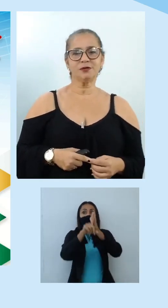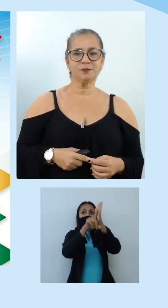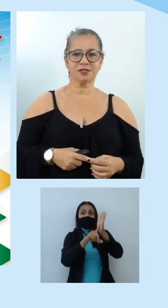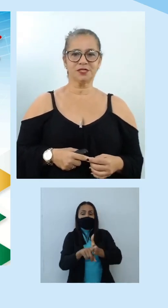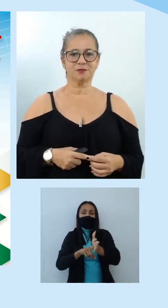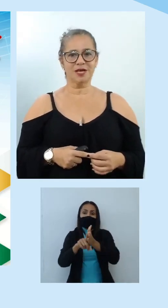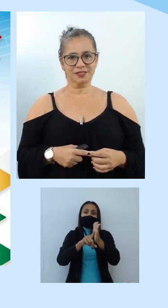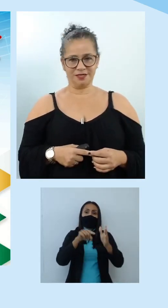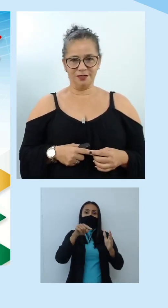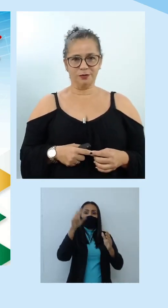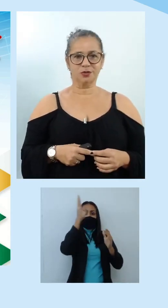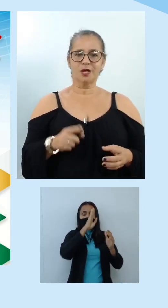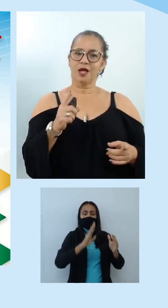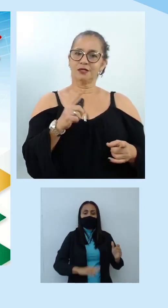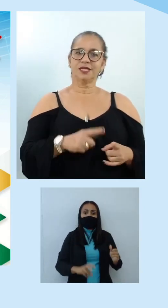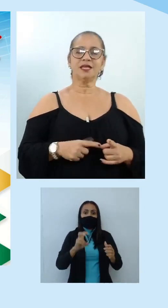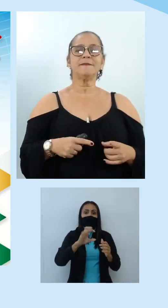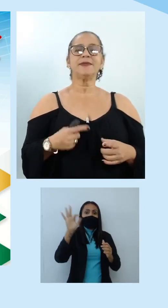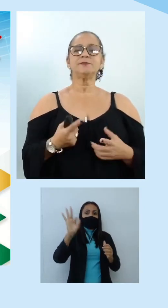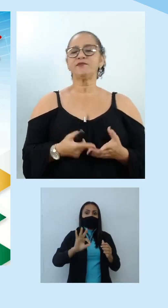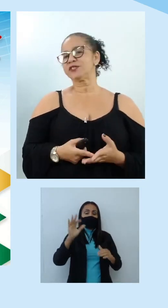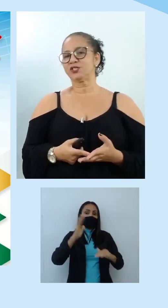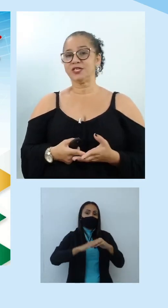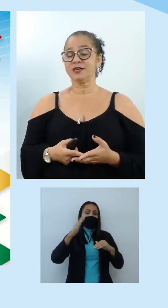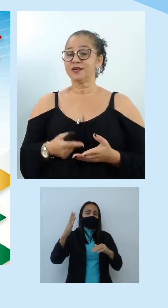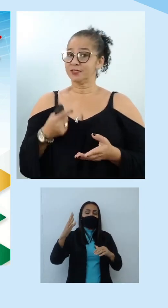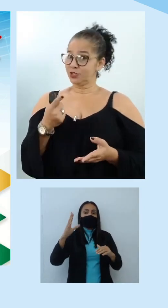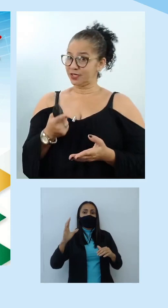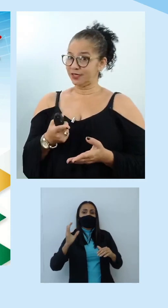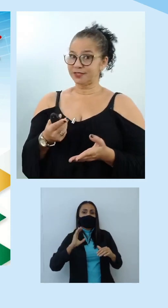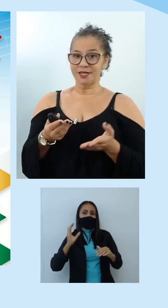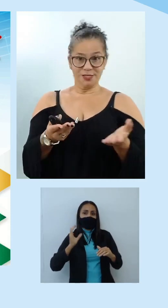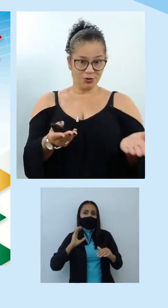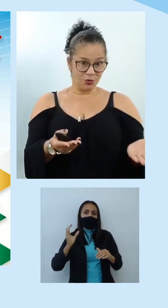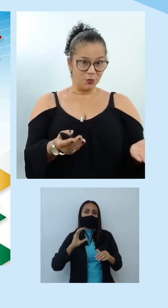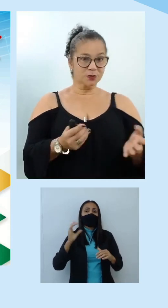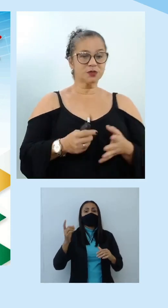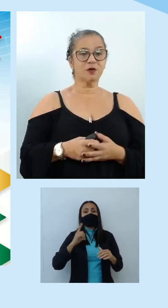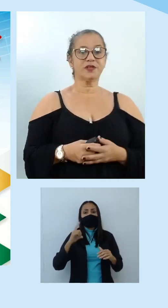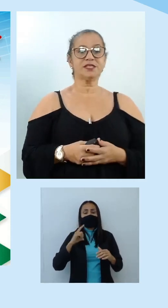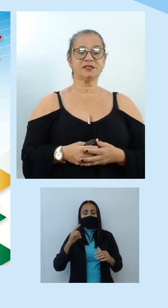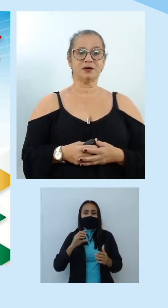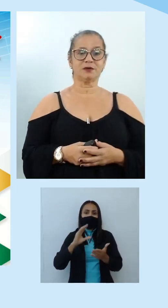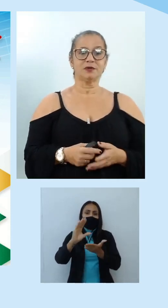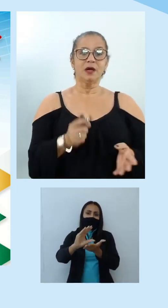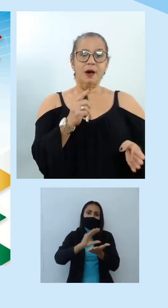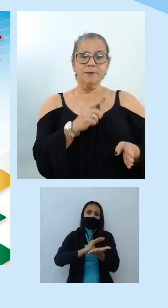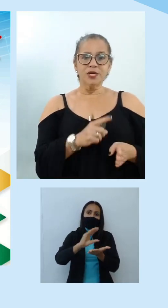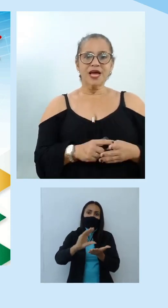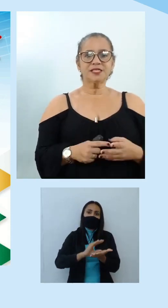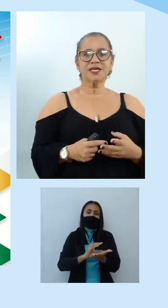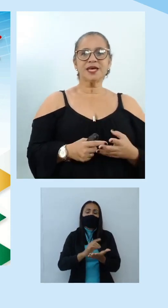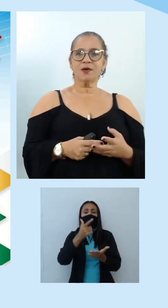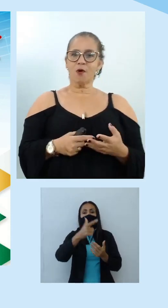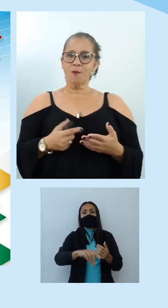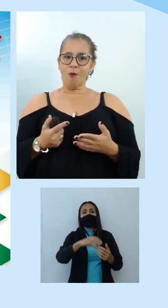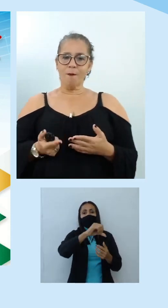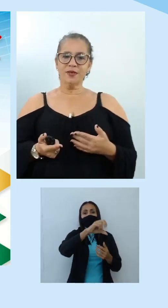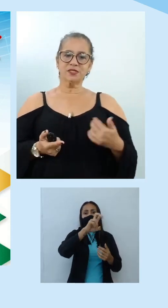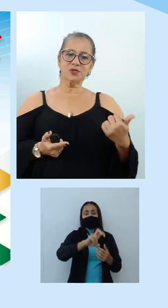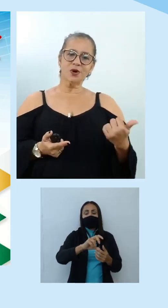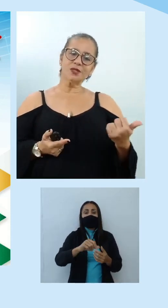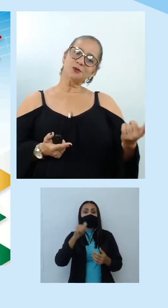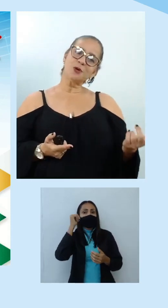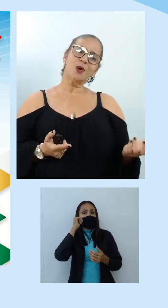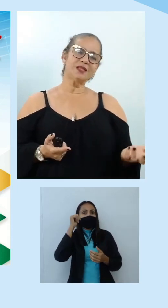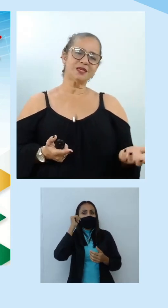os 5% mais ricos detêm a mesma fatia de renda de outros 95%. Mulheres ganharão como